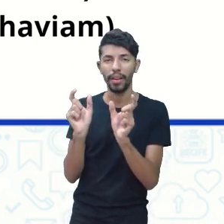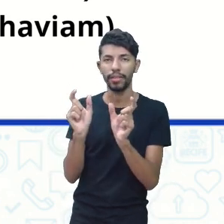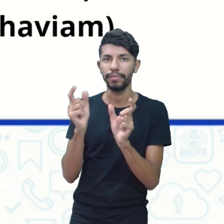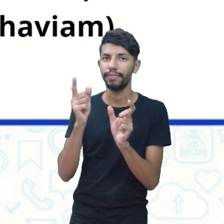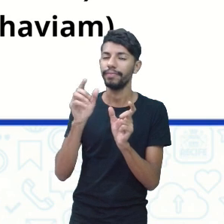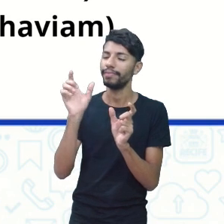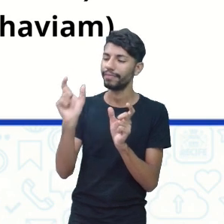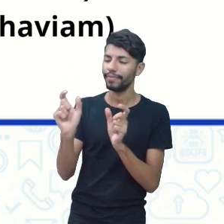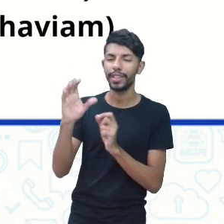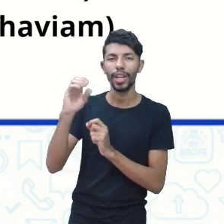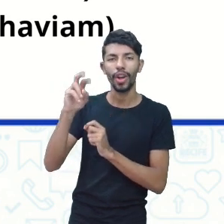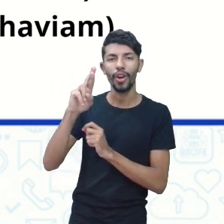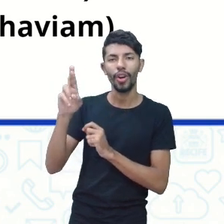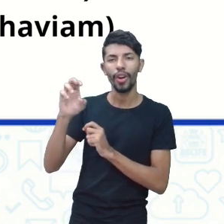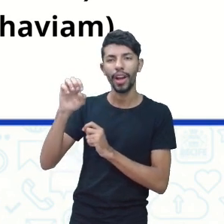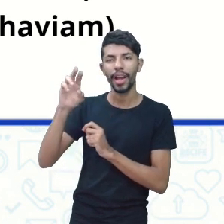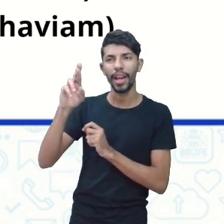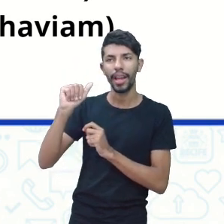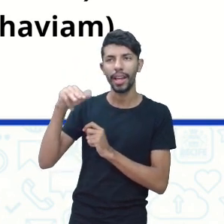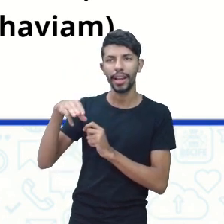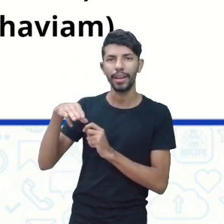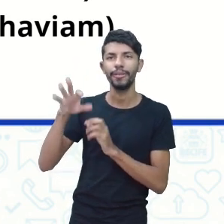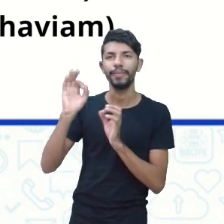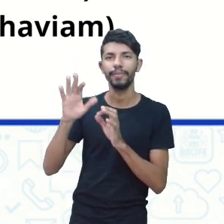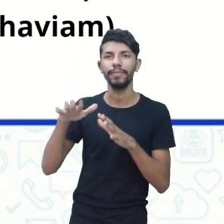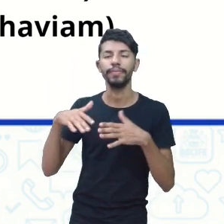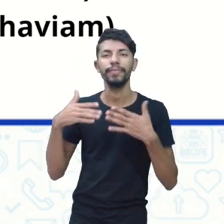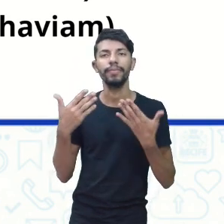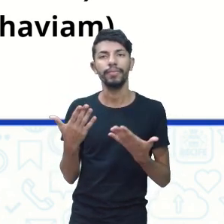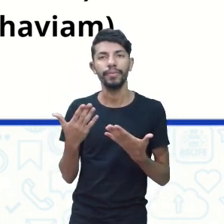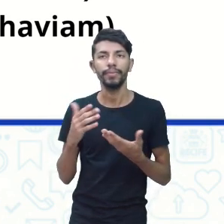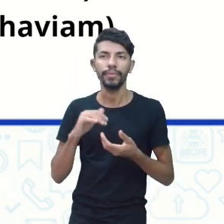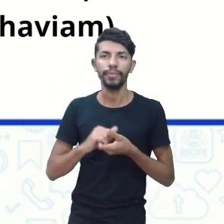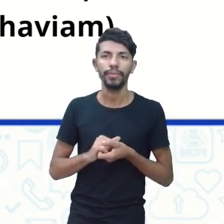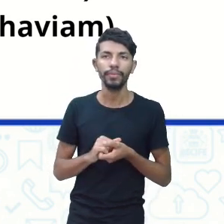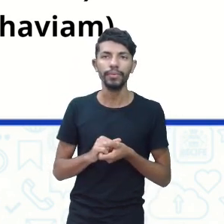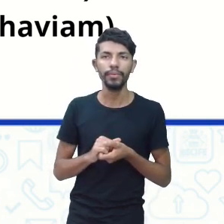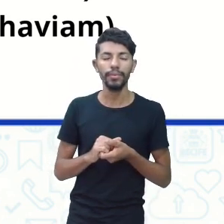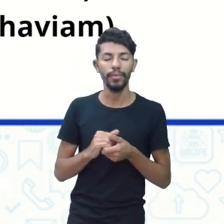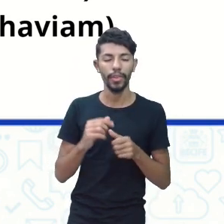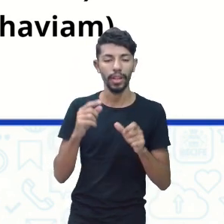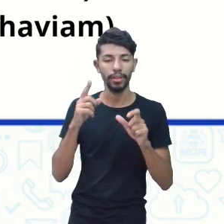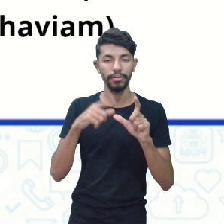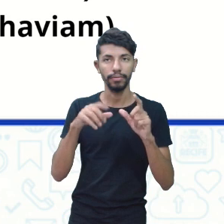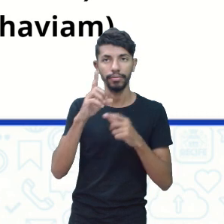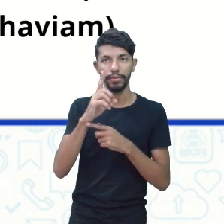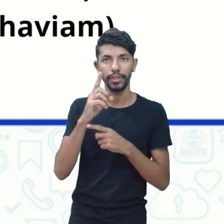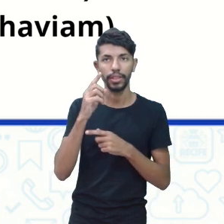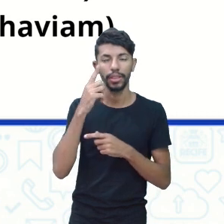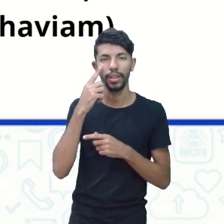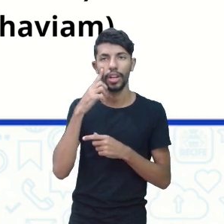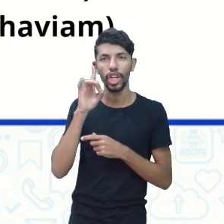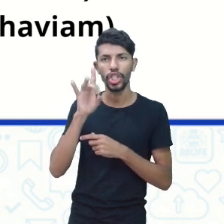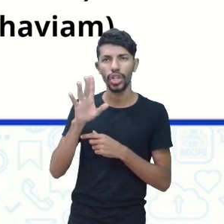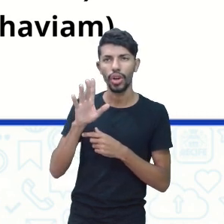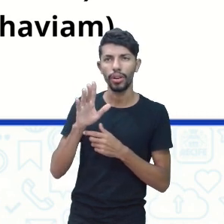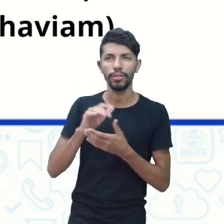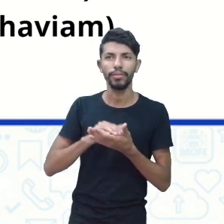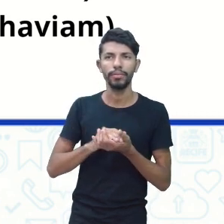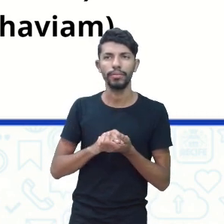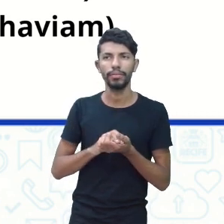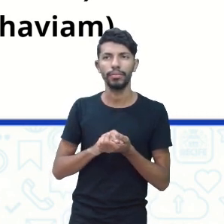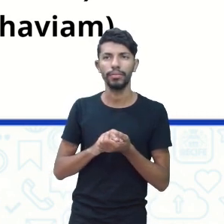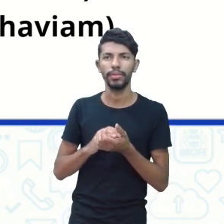correram. E na letra D, nós temos só alguns meninos na sala.